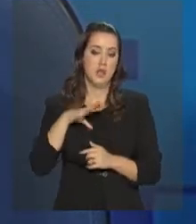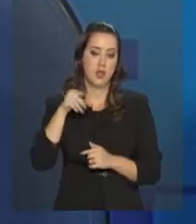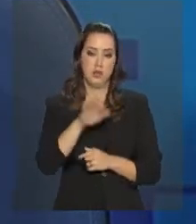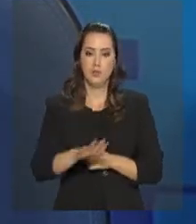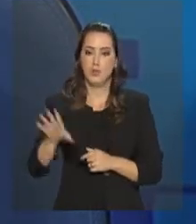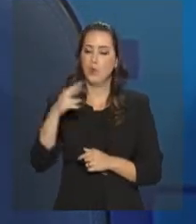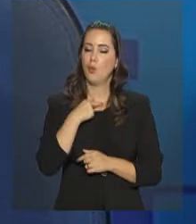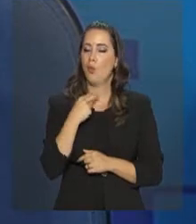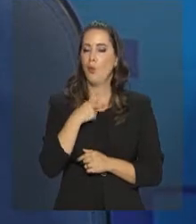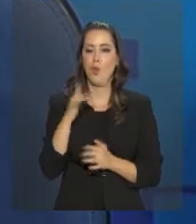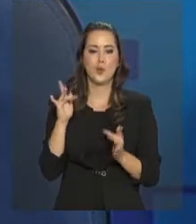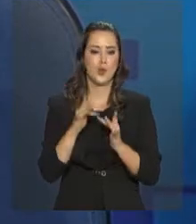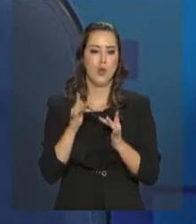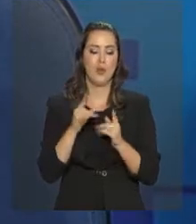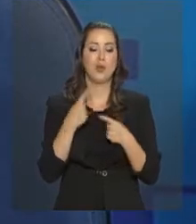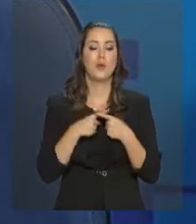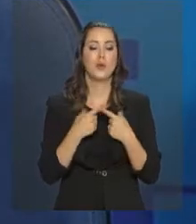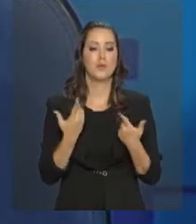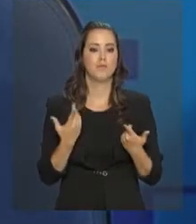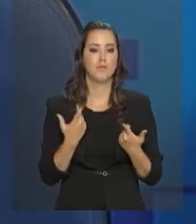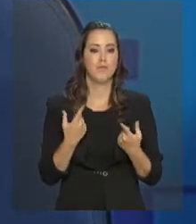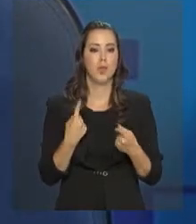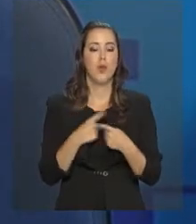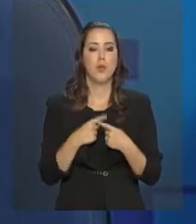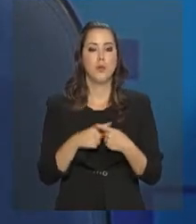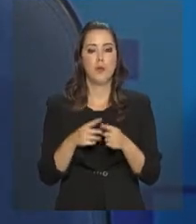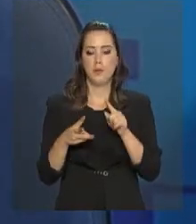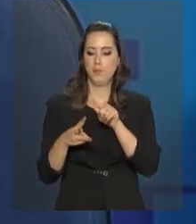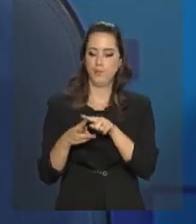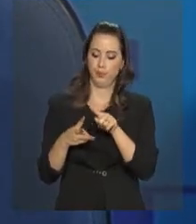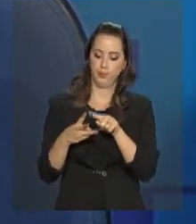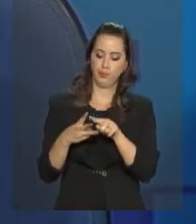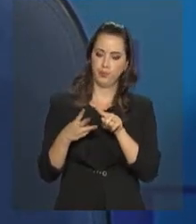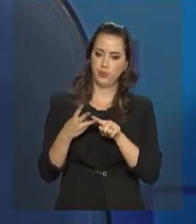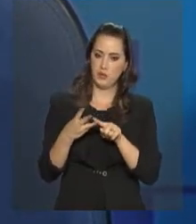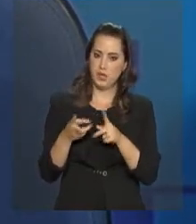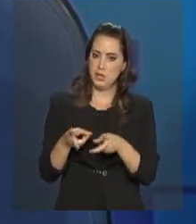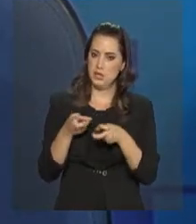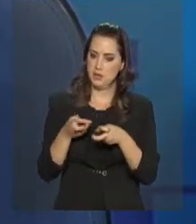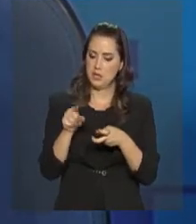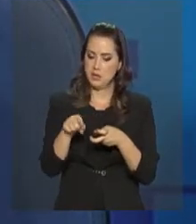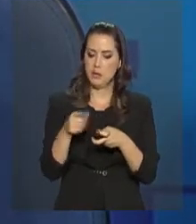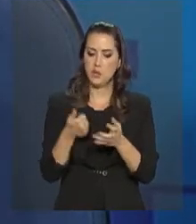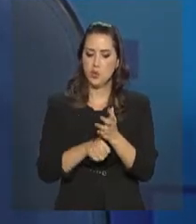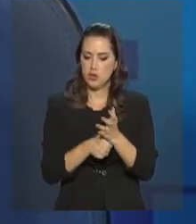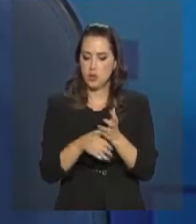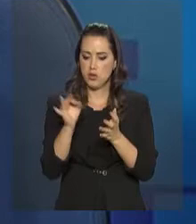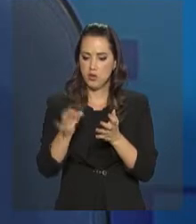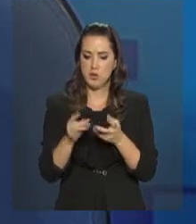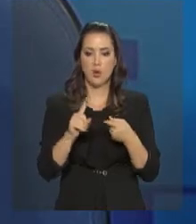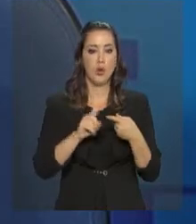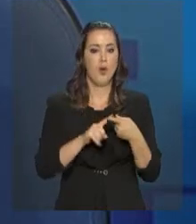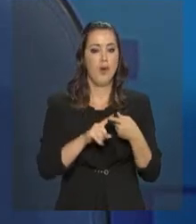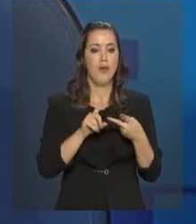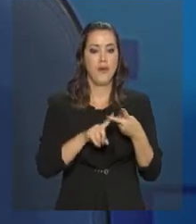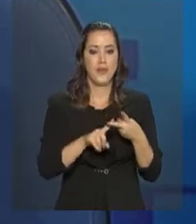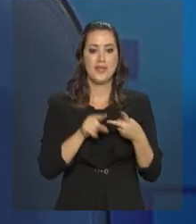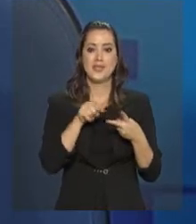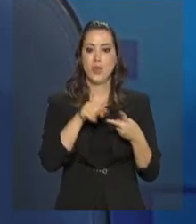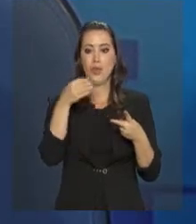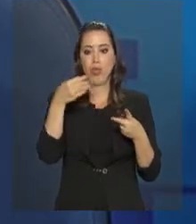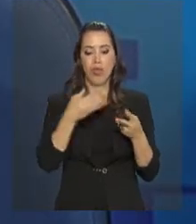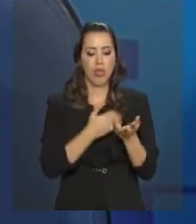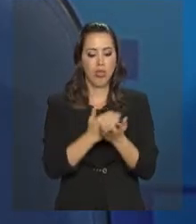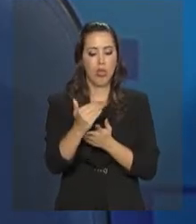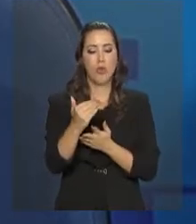não podemos aceitá-la. Por quê? Nós temos 3 checagens de identidade e uma delas acontece durante a prova.